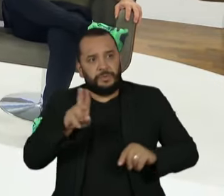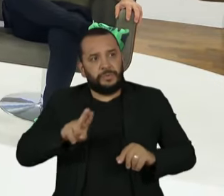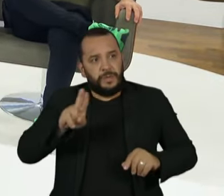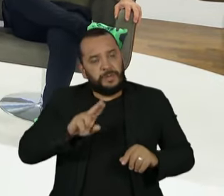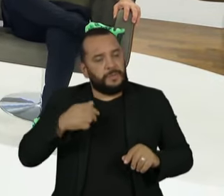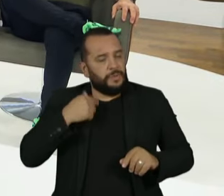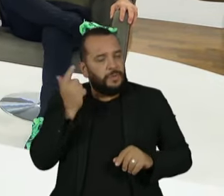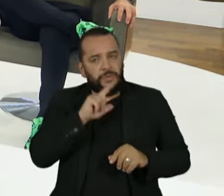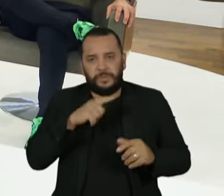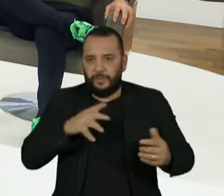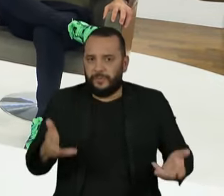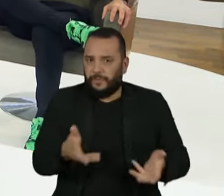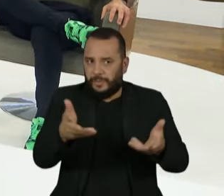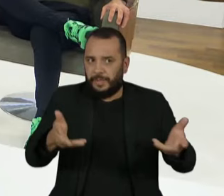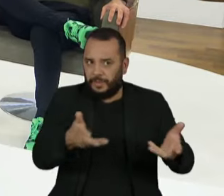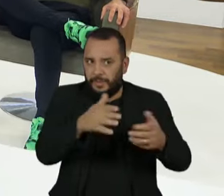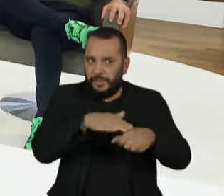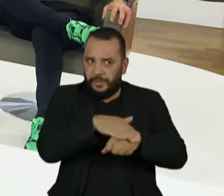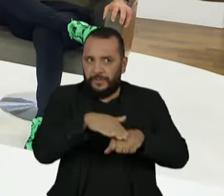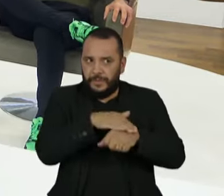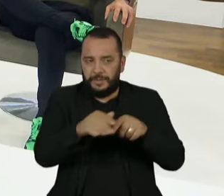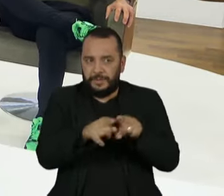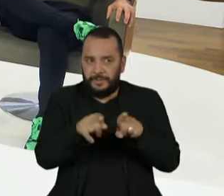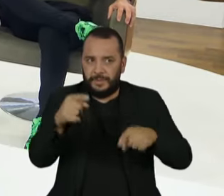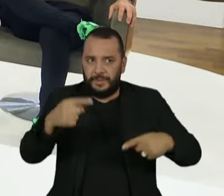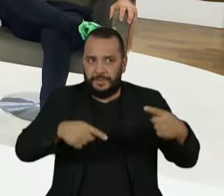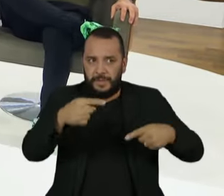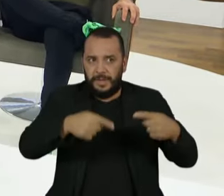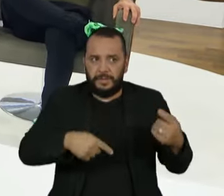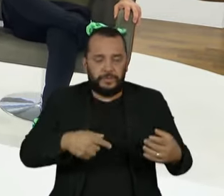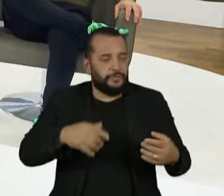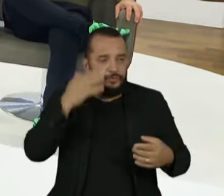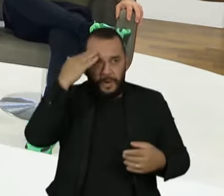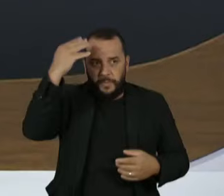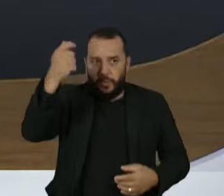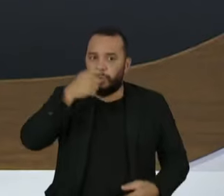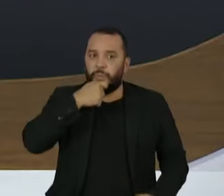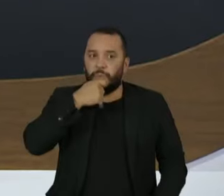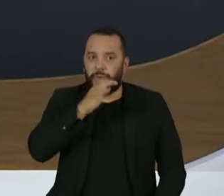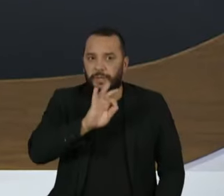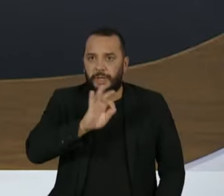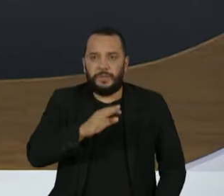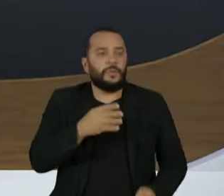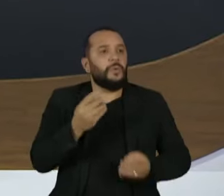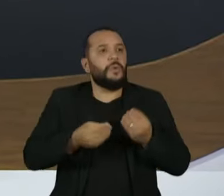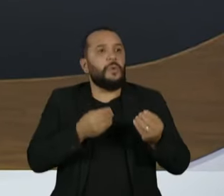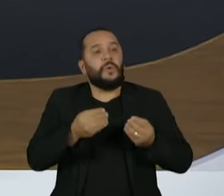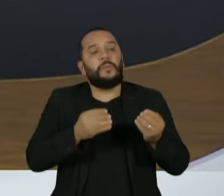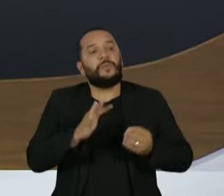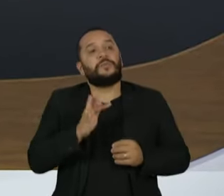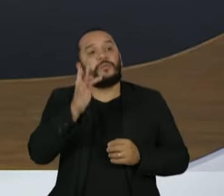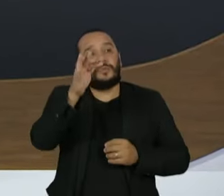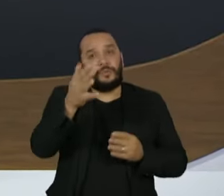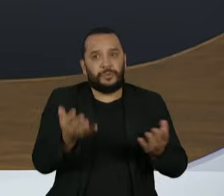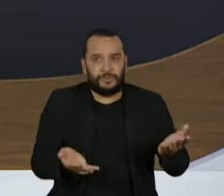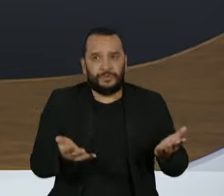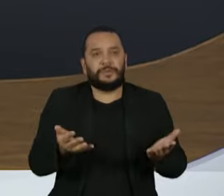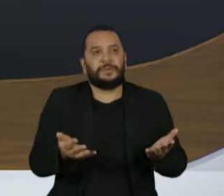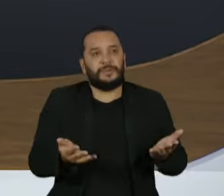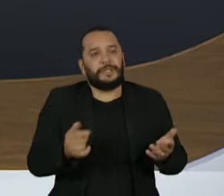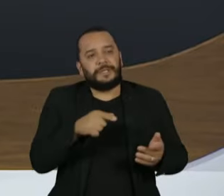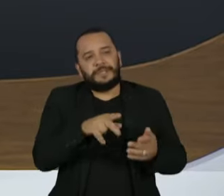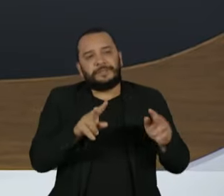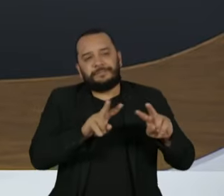essa conversa e gerar grandes debates para onde vai agora no futuro depois de amanhã essa